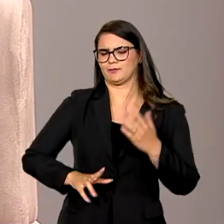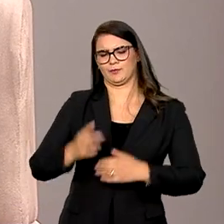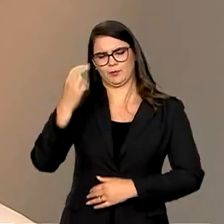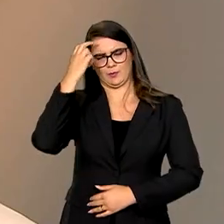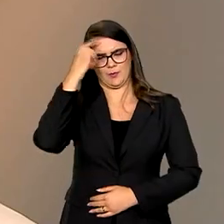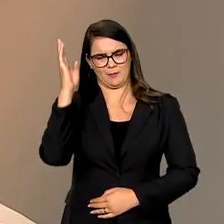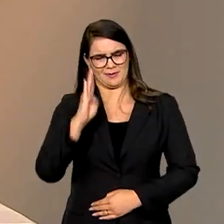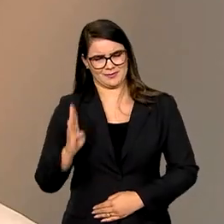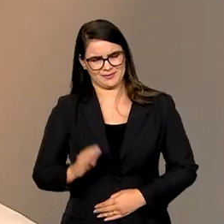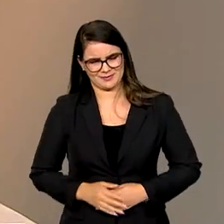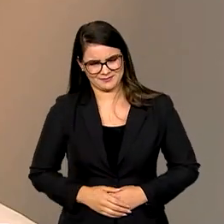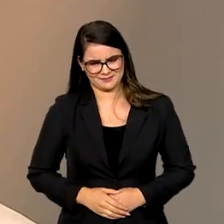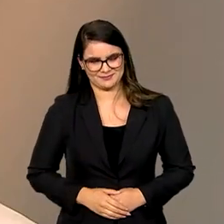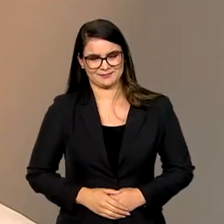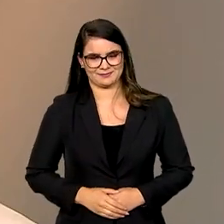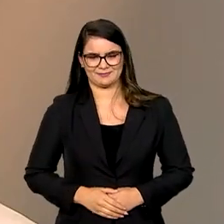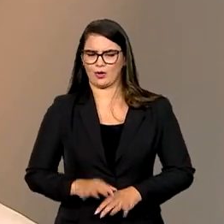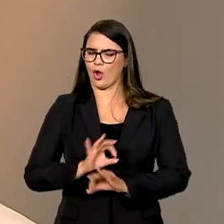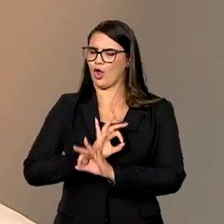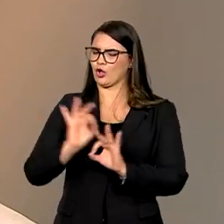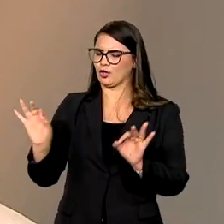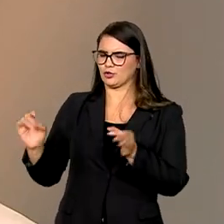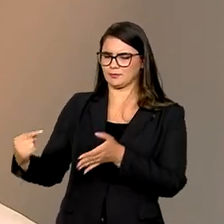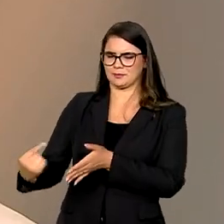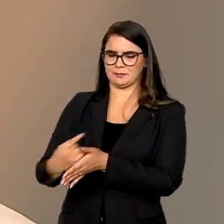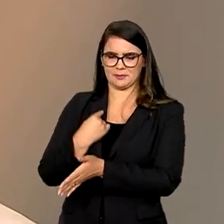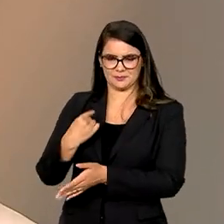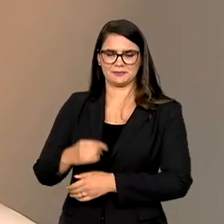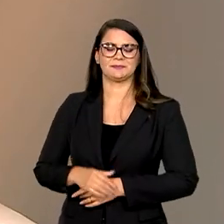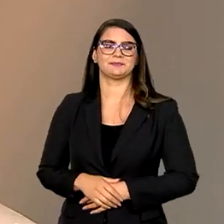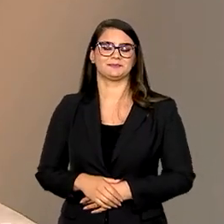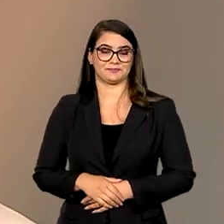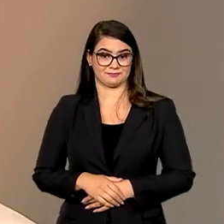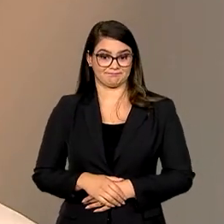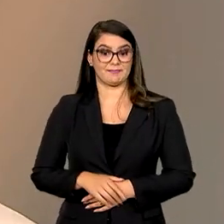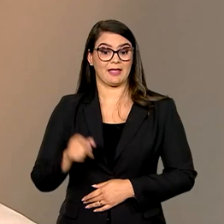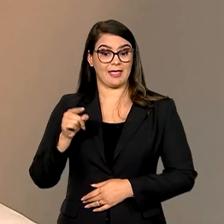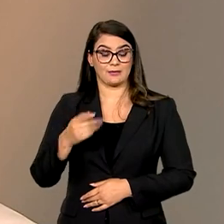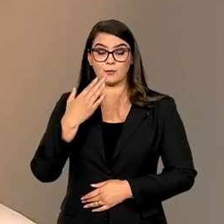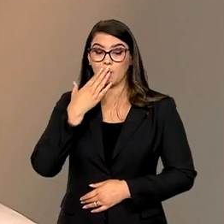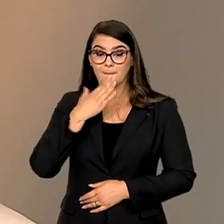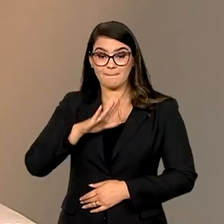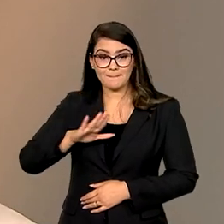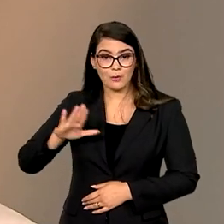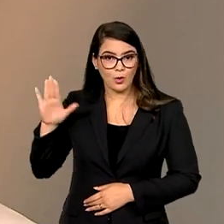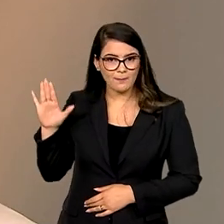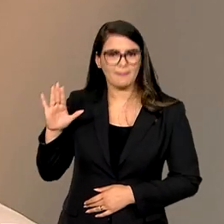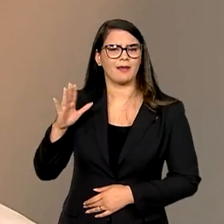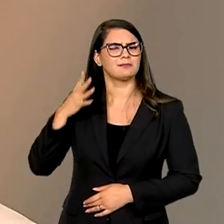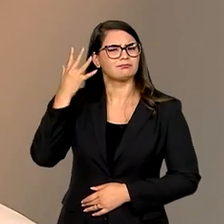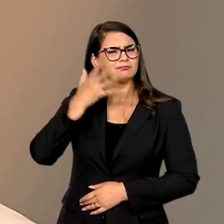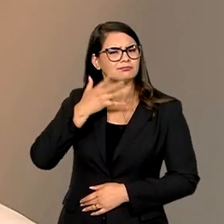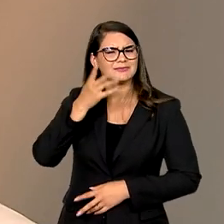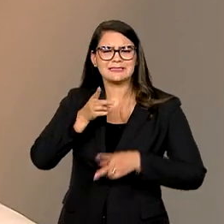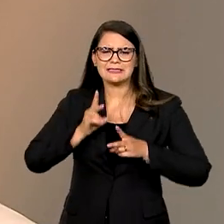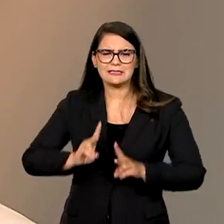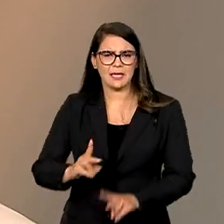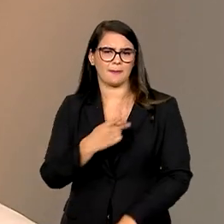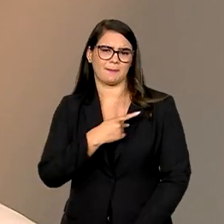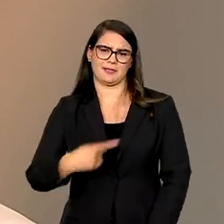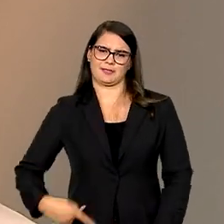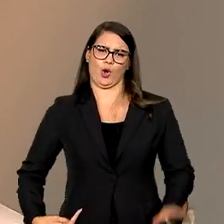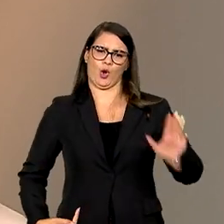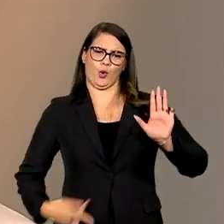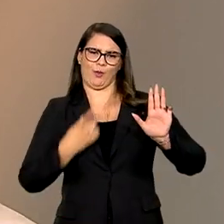país. Excelente pergunta. Essa é uma promessa e uma fala constante do presidente Lula,